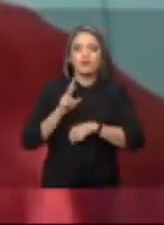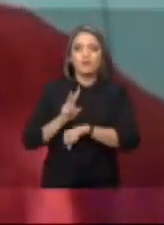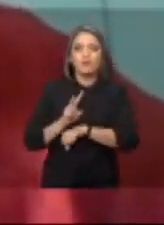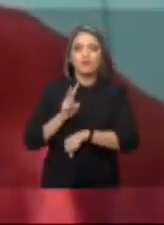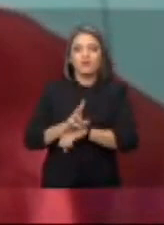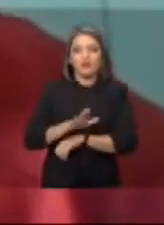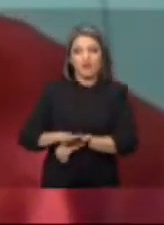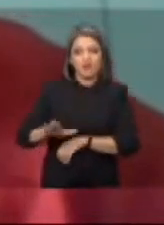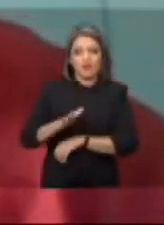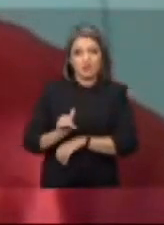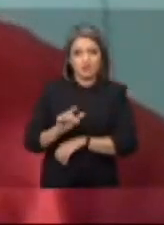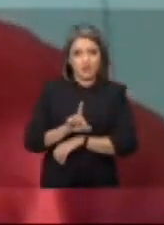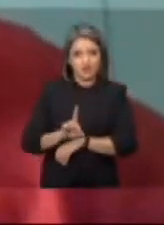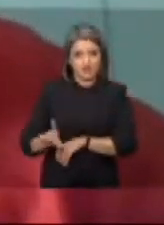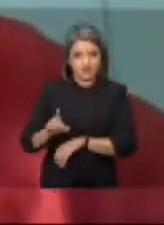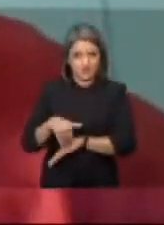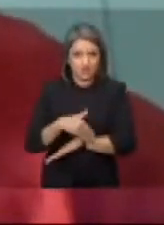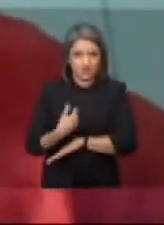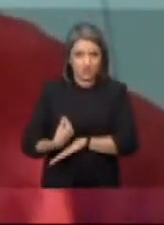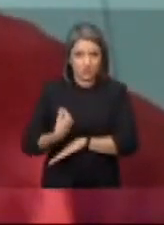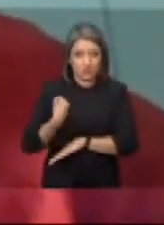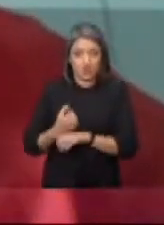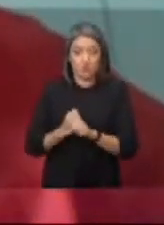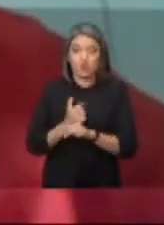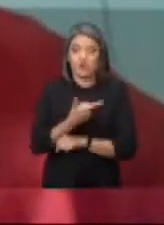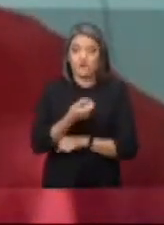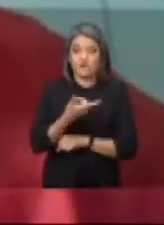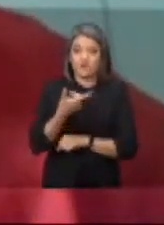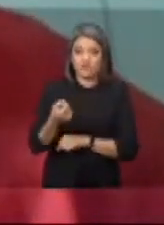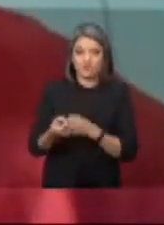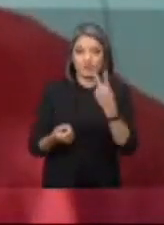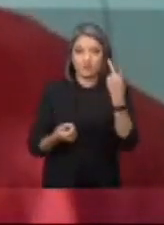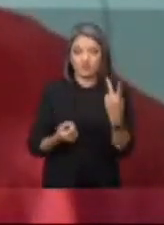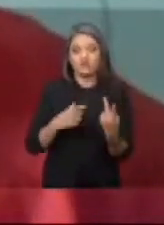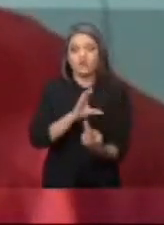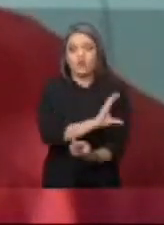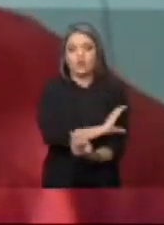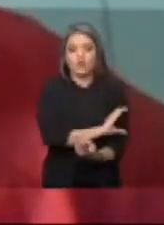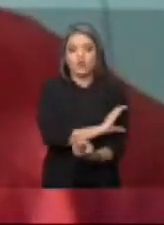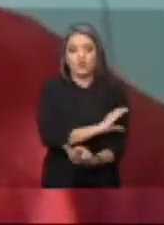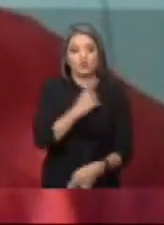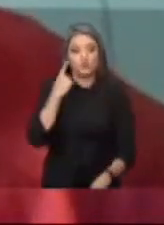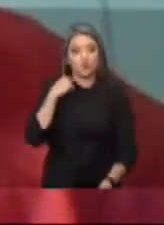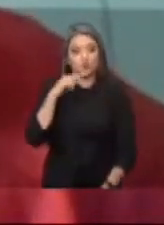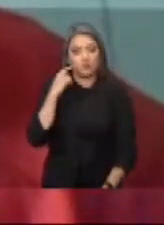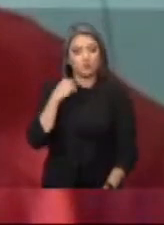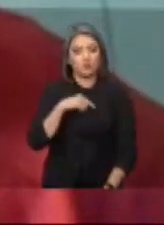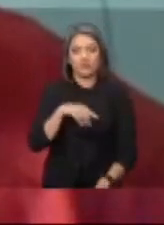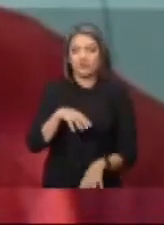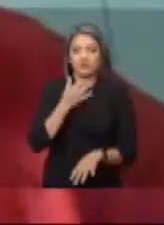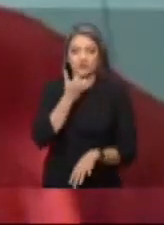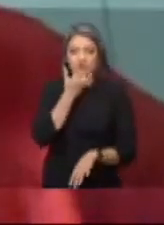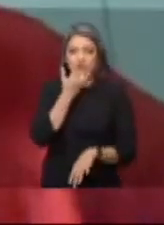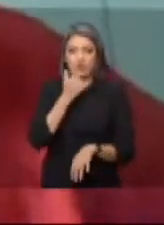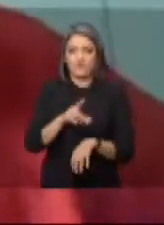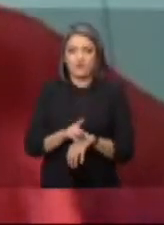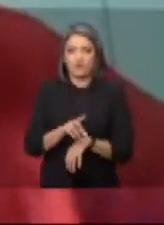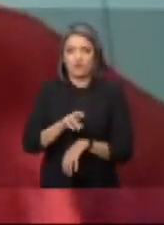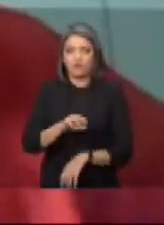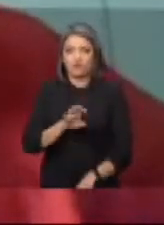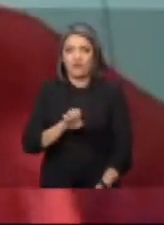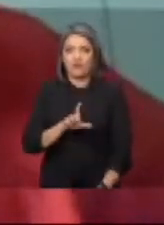de 2020. Os dois foi coordenado pela doutora Irine Rizzini, né, do CIESP da PUC do Rio,